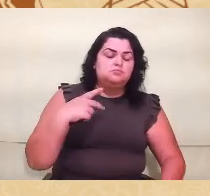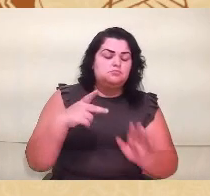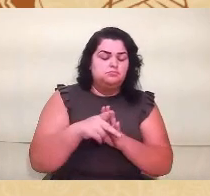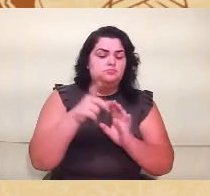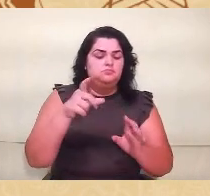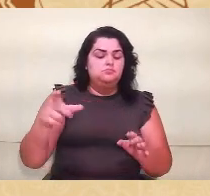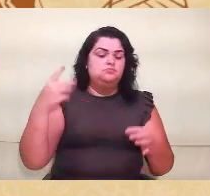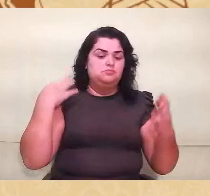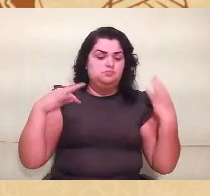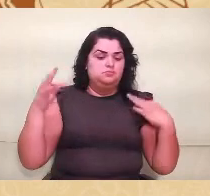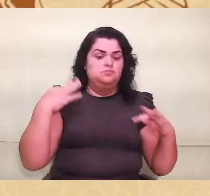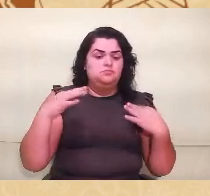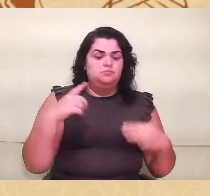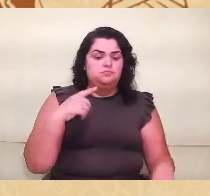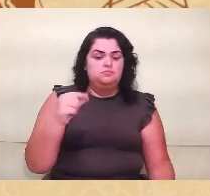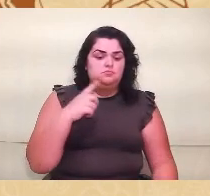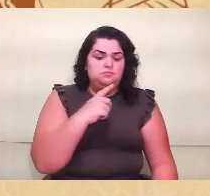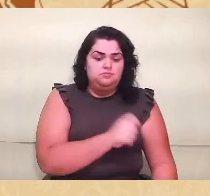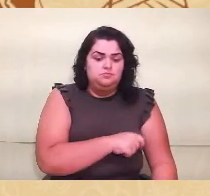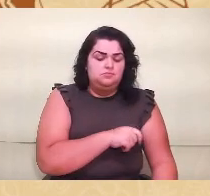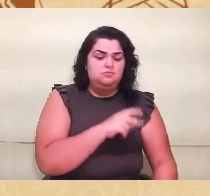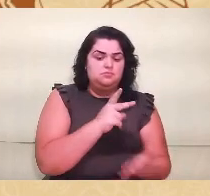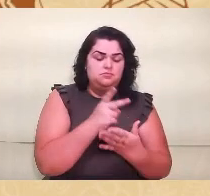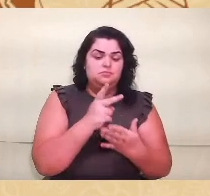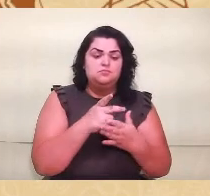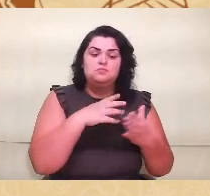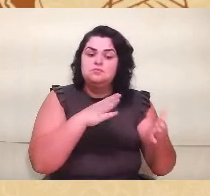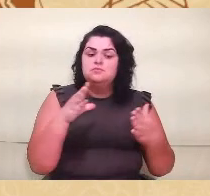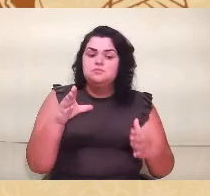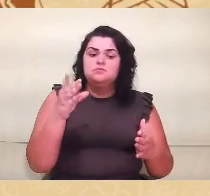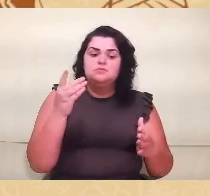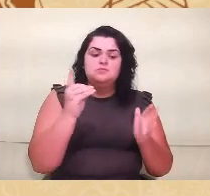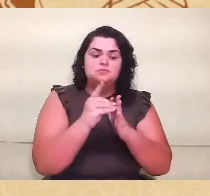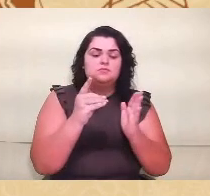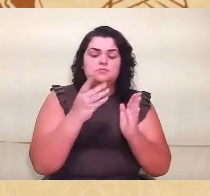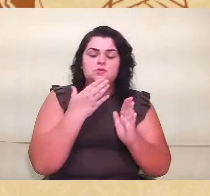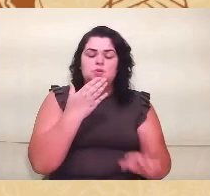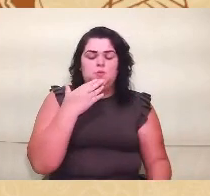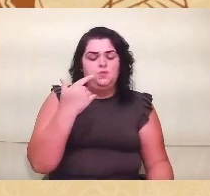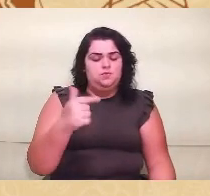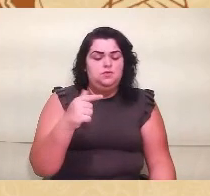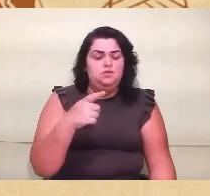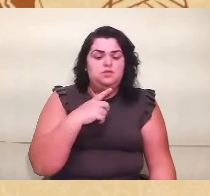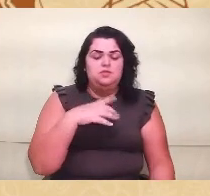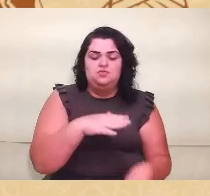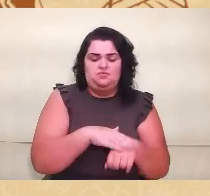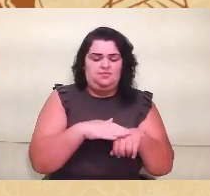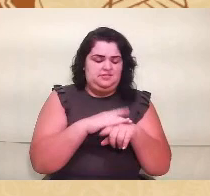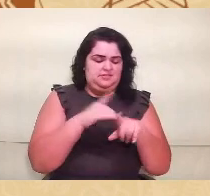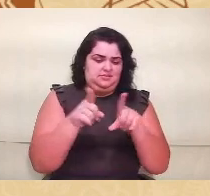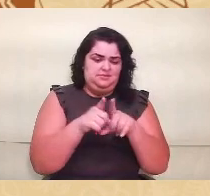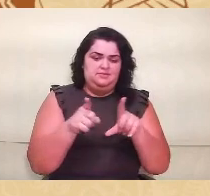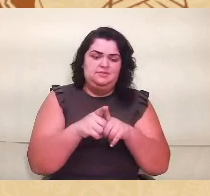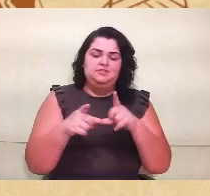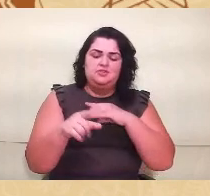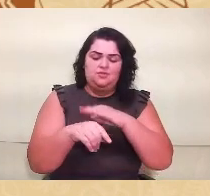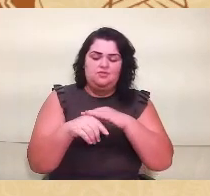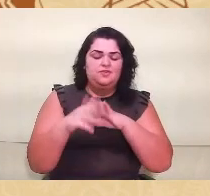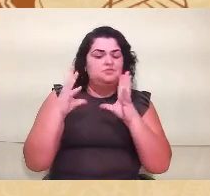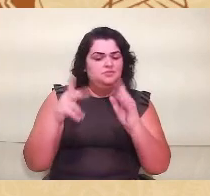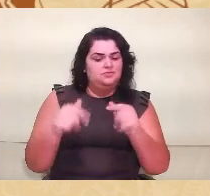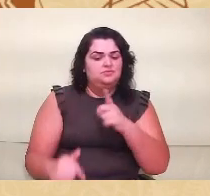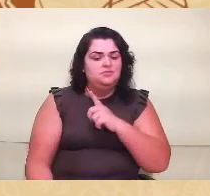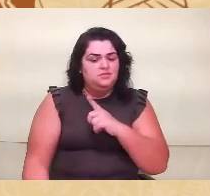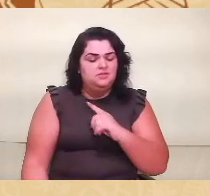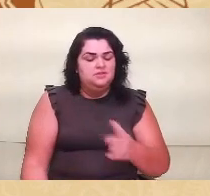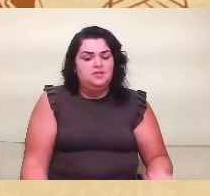o pessoal do crime, que não são indígenas, que estão entrando, né? Mas aí também conversa. É tudo na conversa. É tudo na...